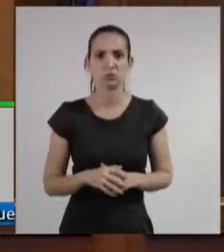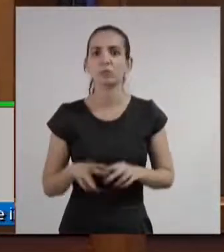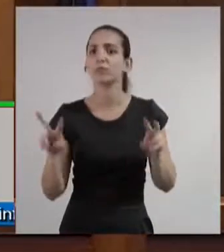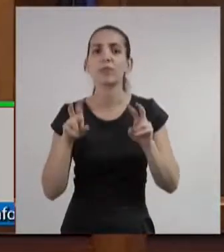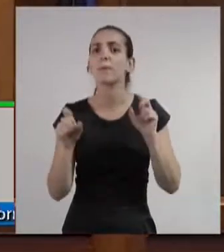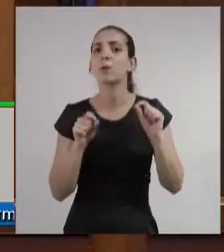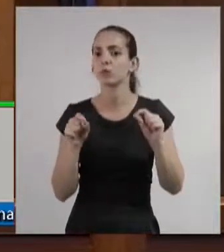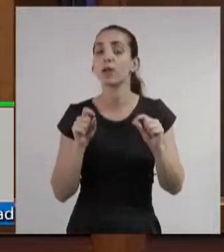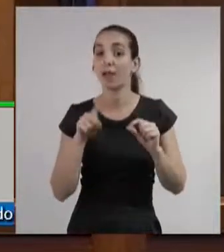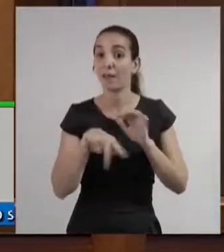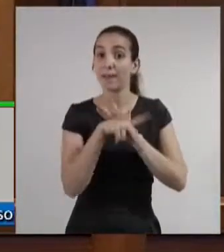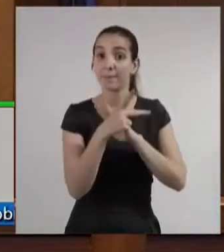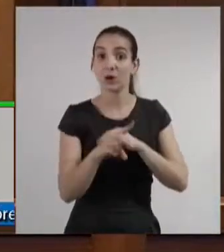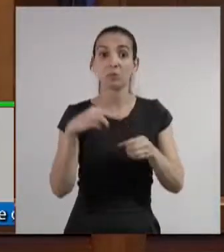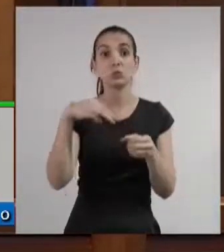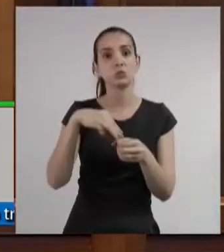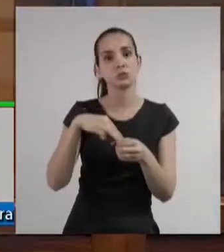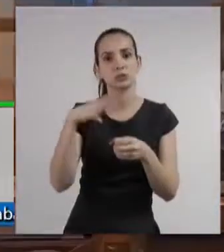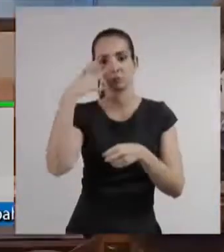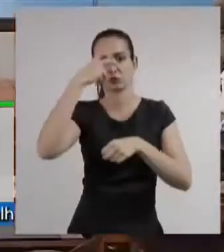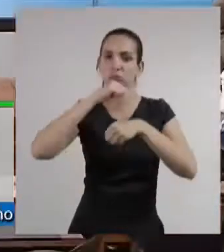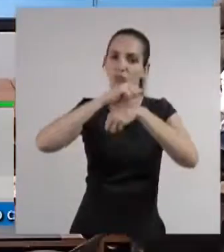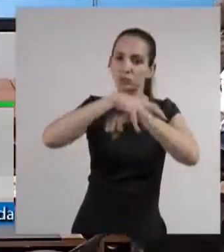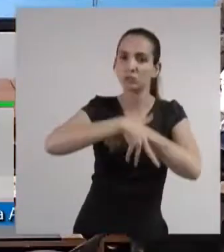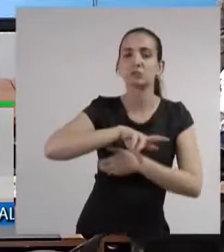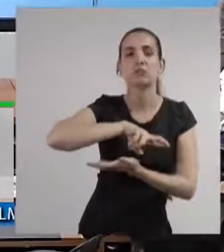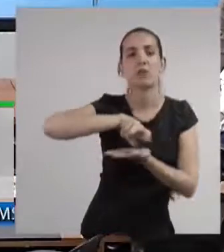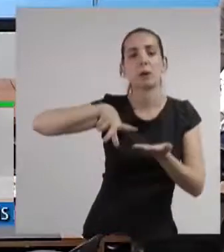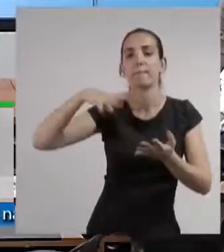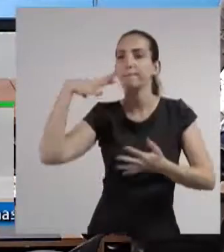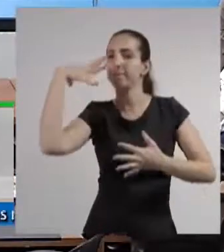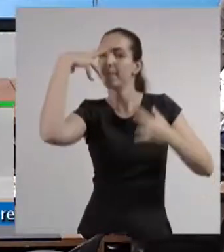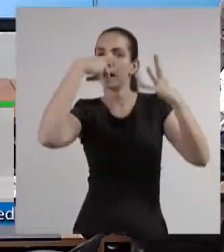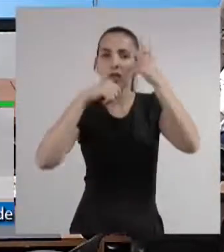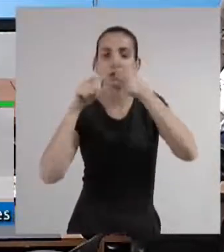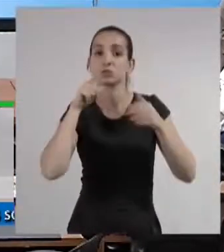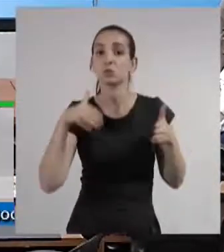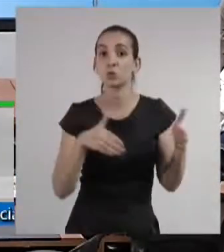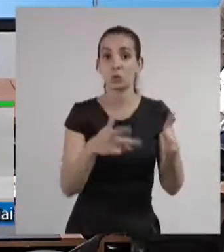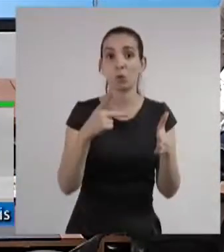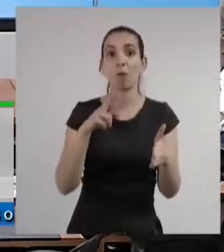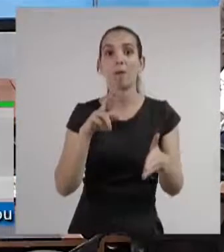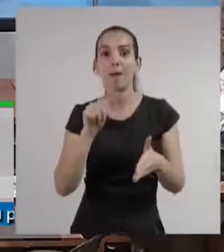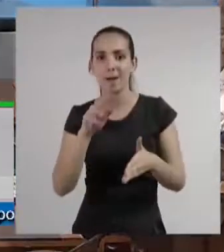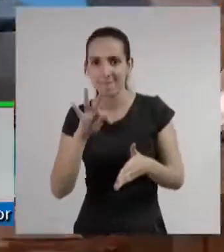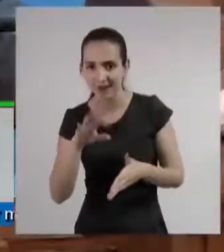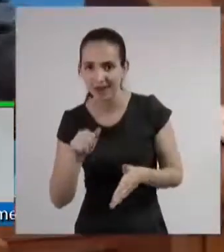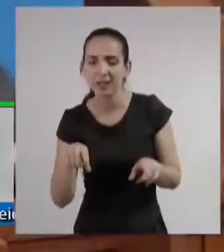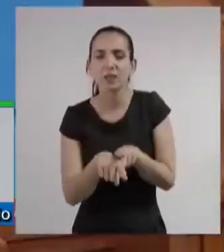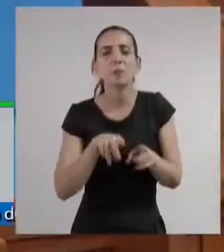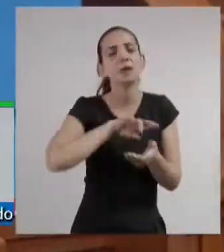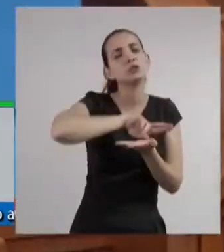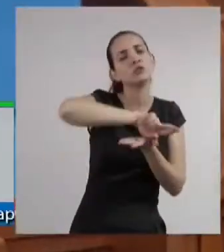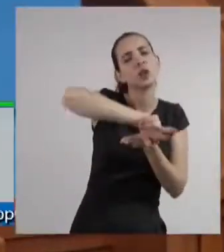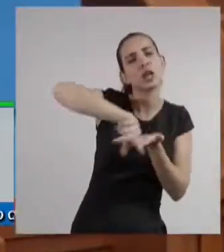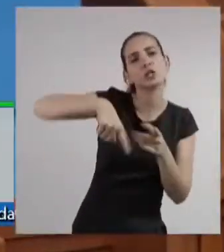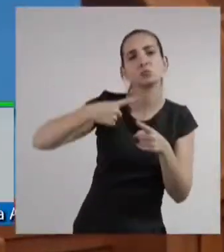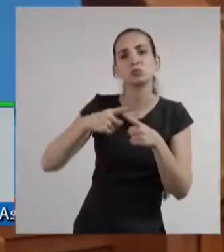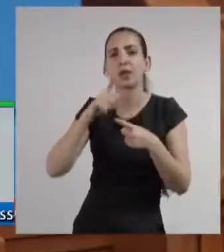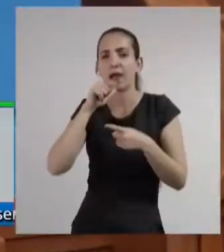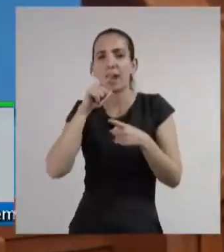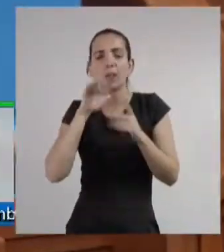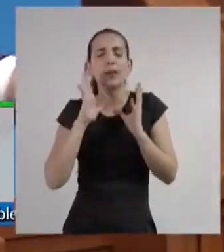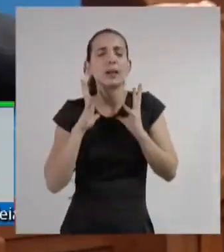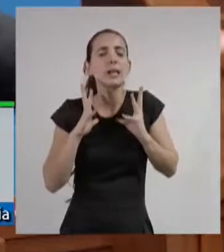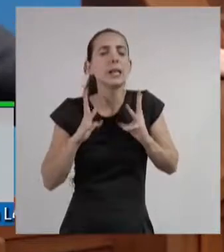município de Bonito, as belezas do Rio da Prata e de tantos outros, com aquela água